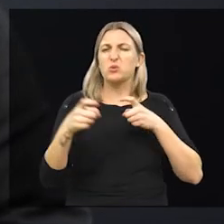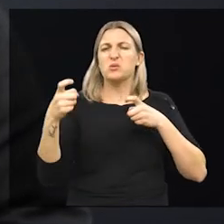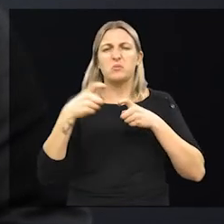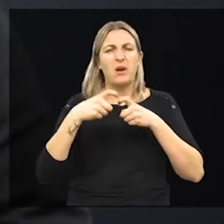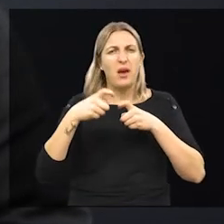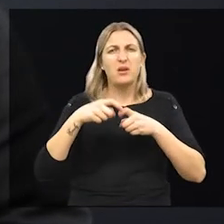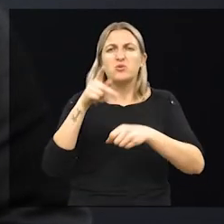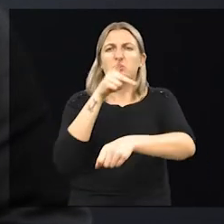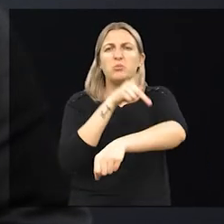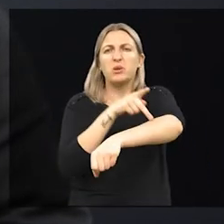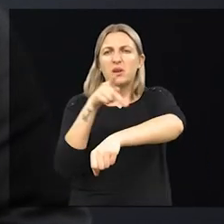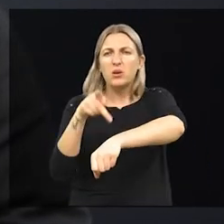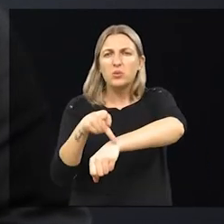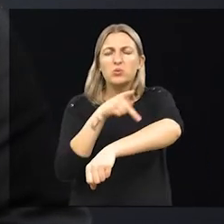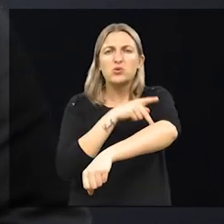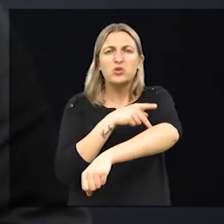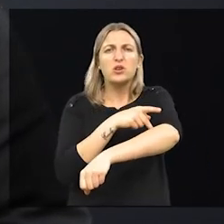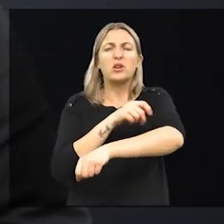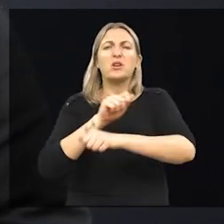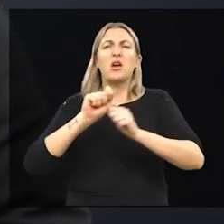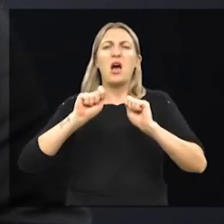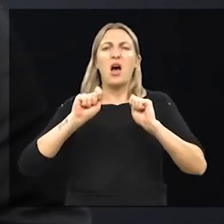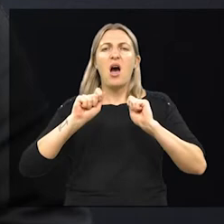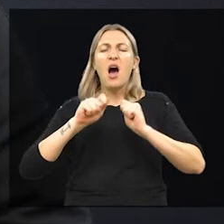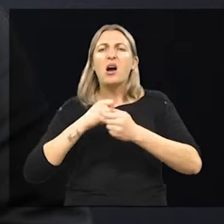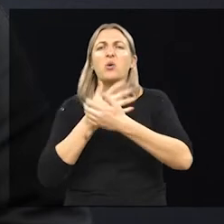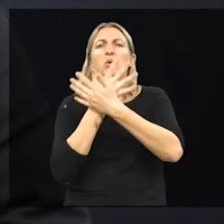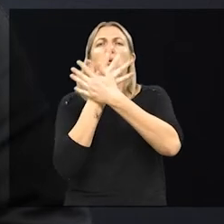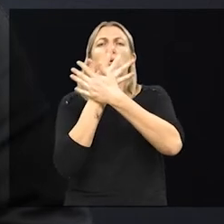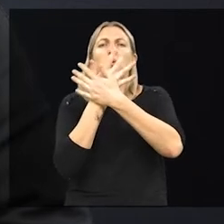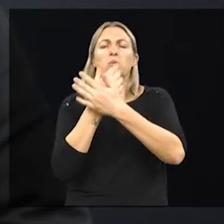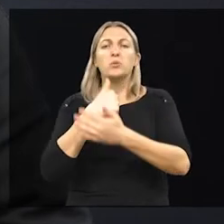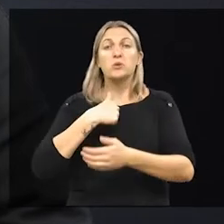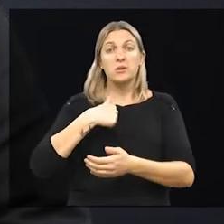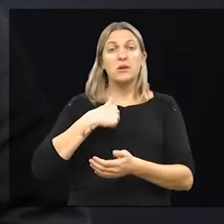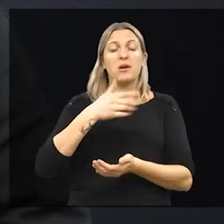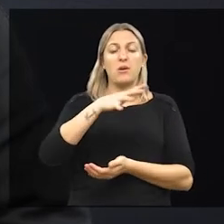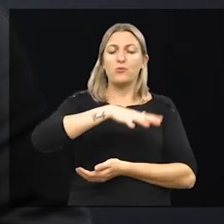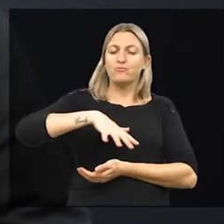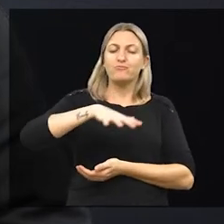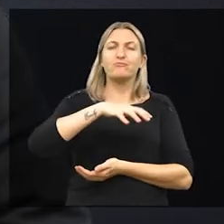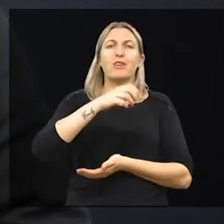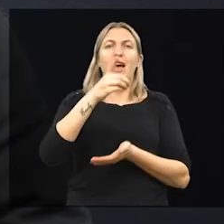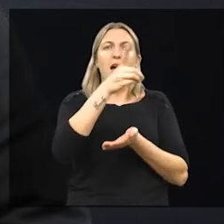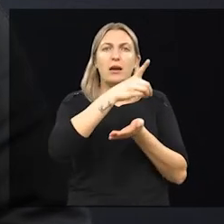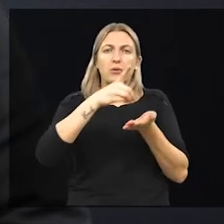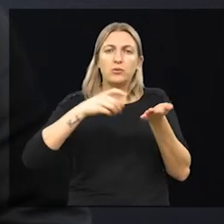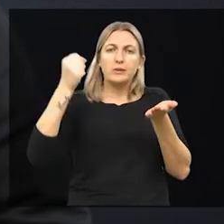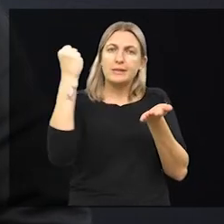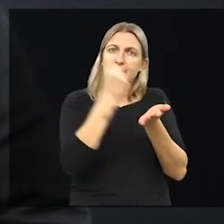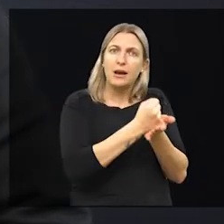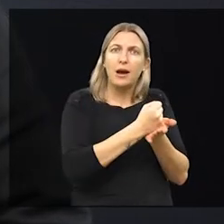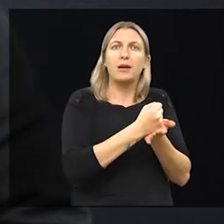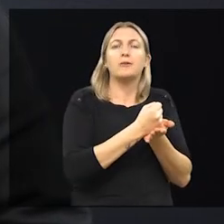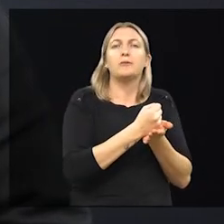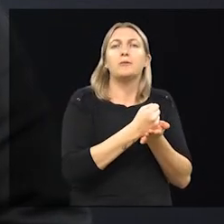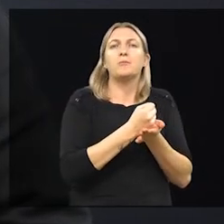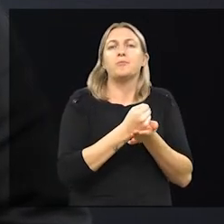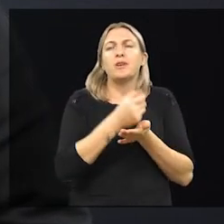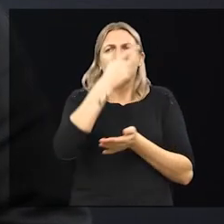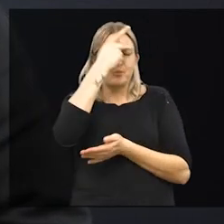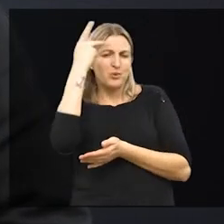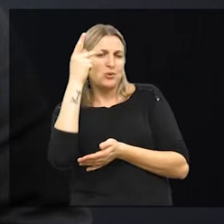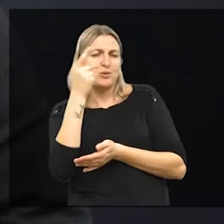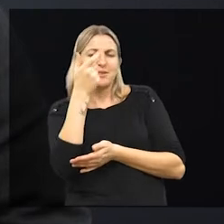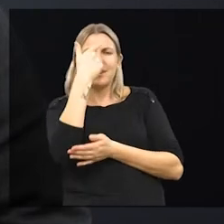universidades e que não possui um mestrado então na minha turma entramos em em 18 eram